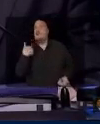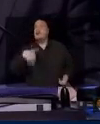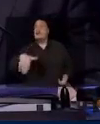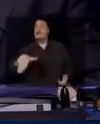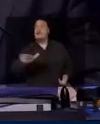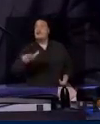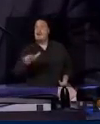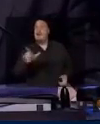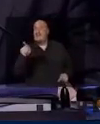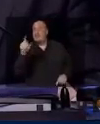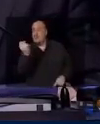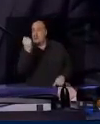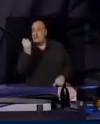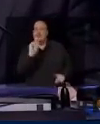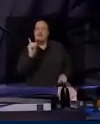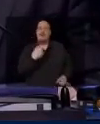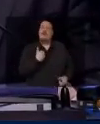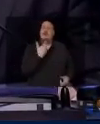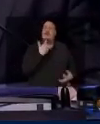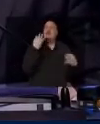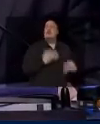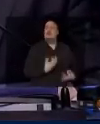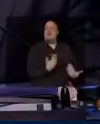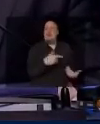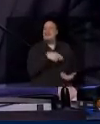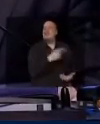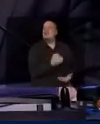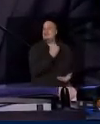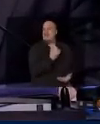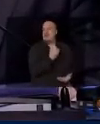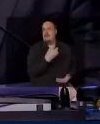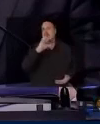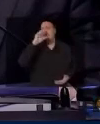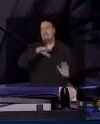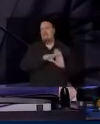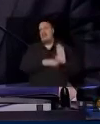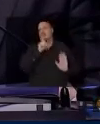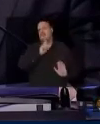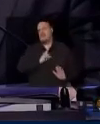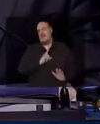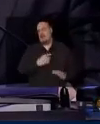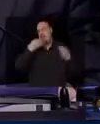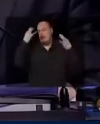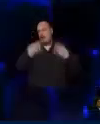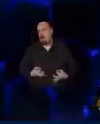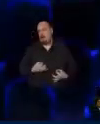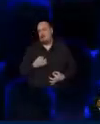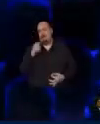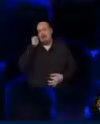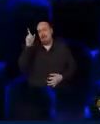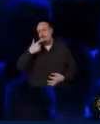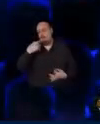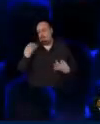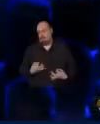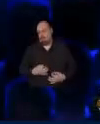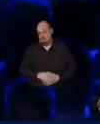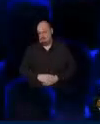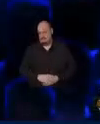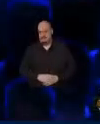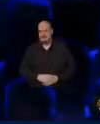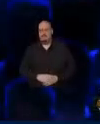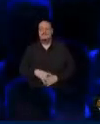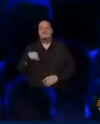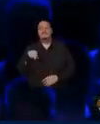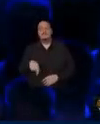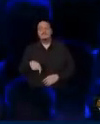ver o que tá acontecendo E se nós não tomarmos uma posição como cidadãos eh sobre a questão das eleições